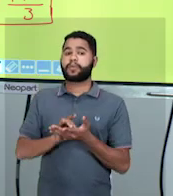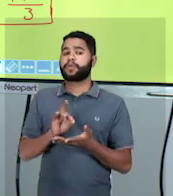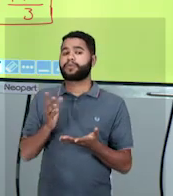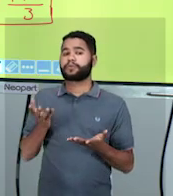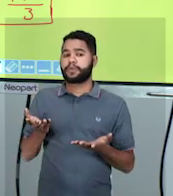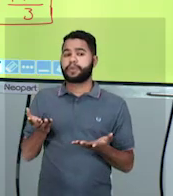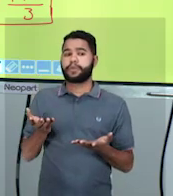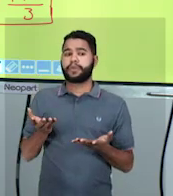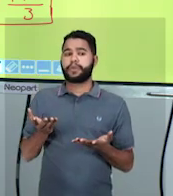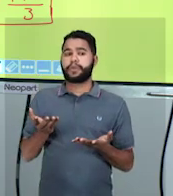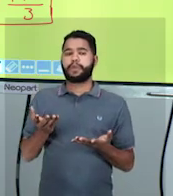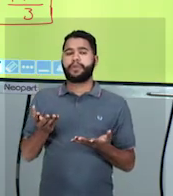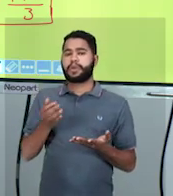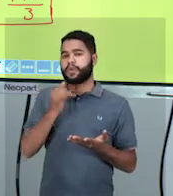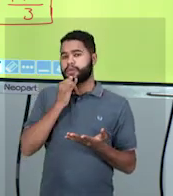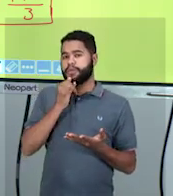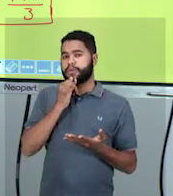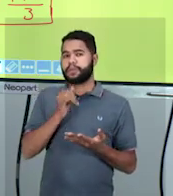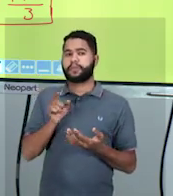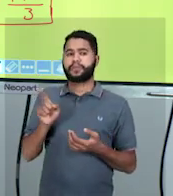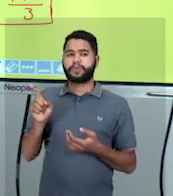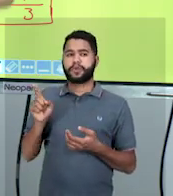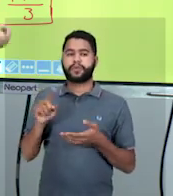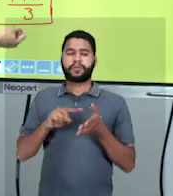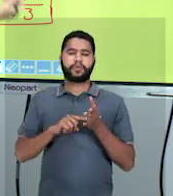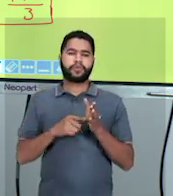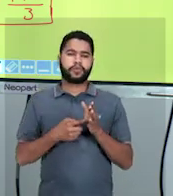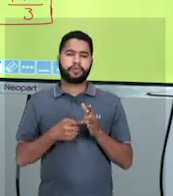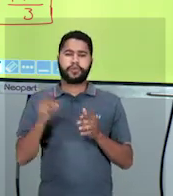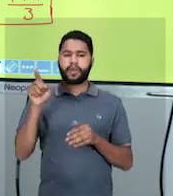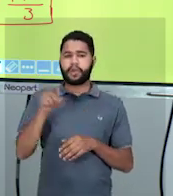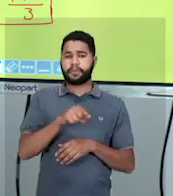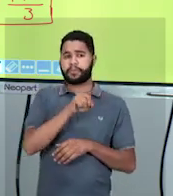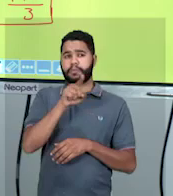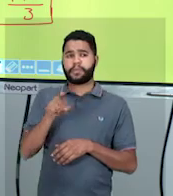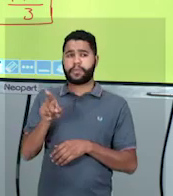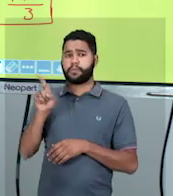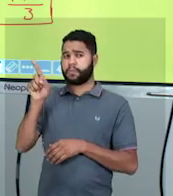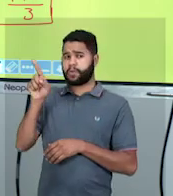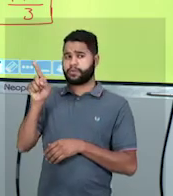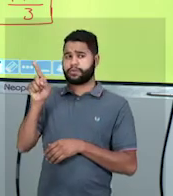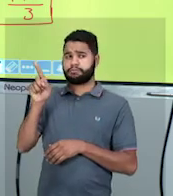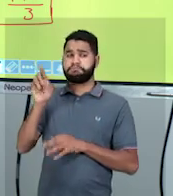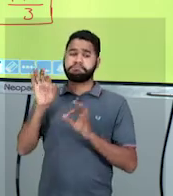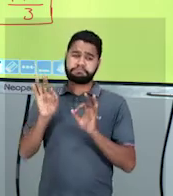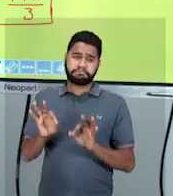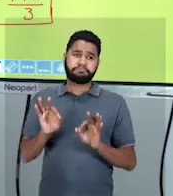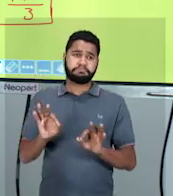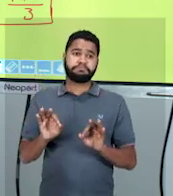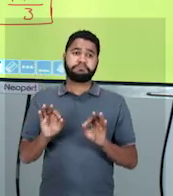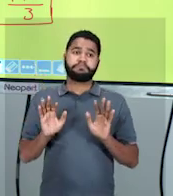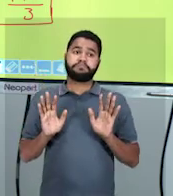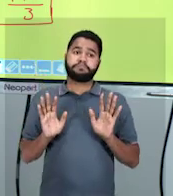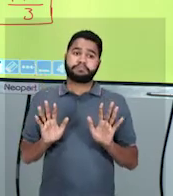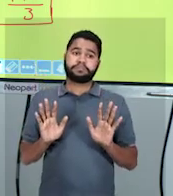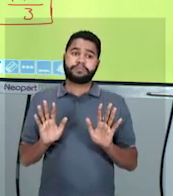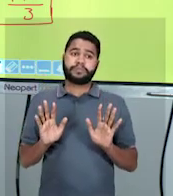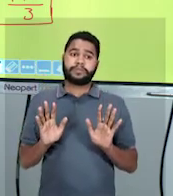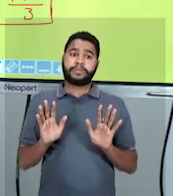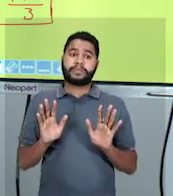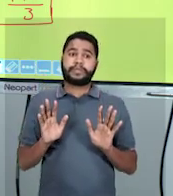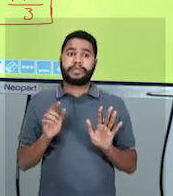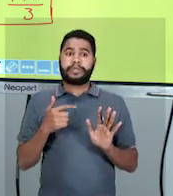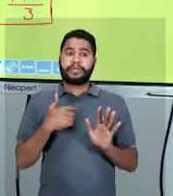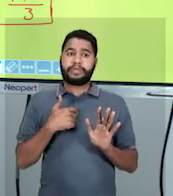estão enviando a fazer isso aqui depois eu vou multiplicar cruzado eu posso simplesmente fazer isso dá certo dá só que o meu